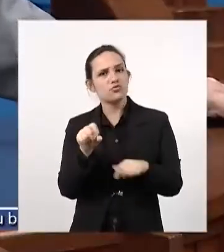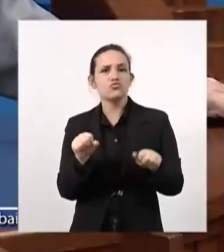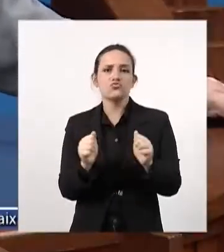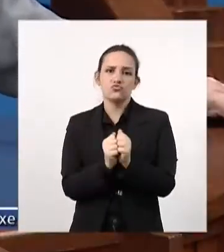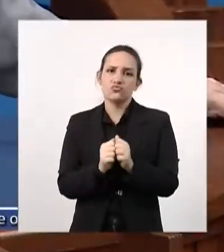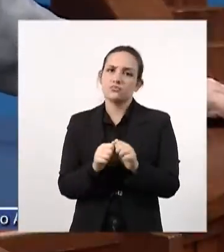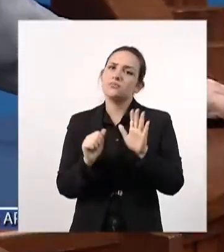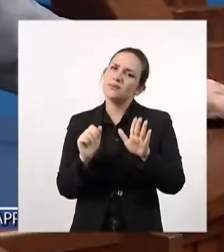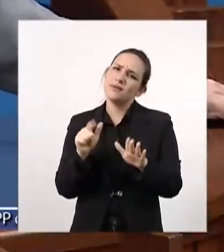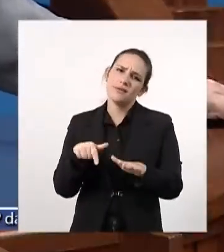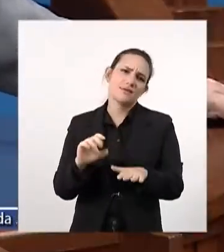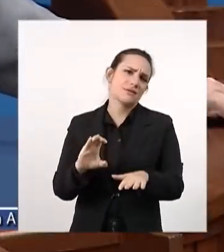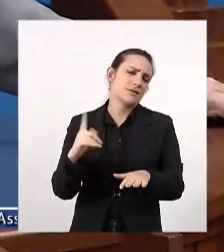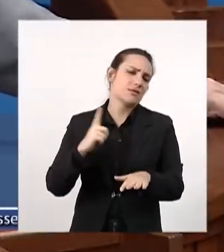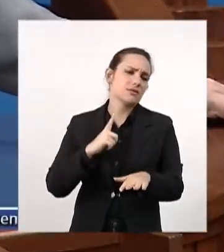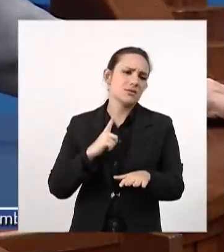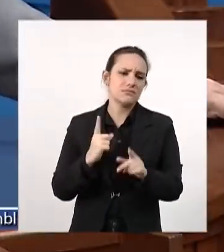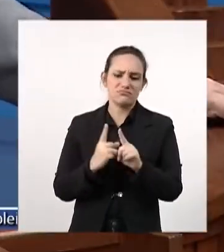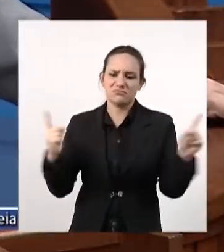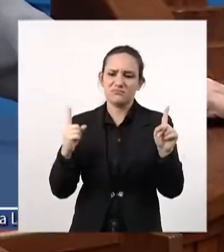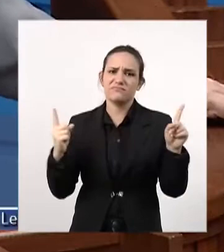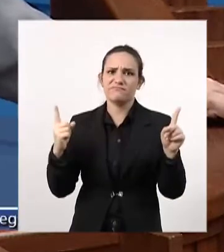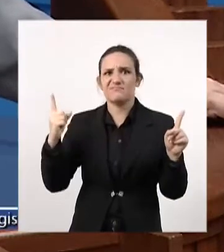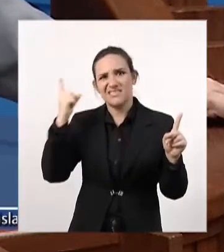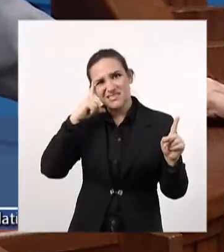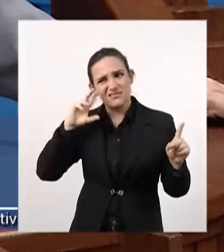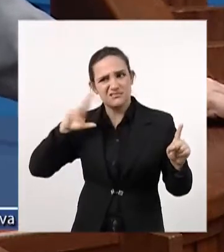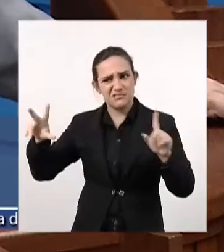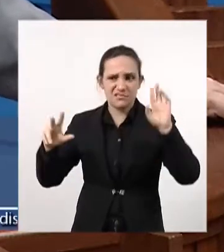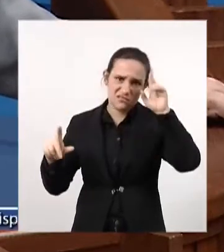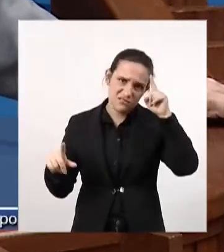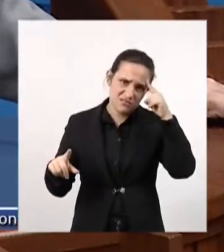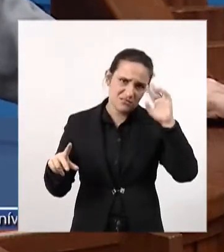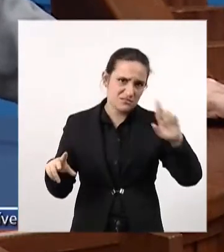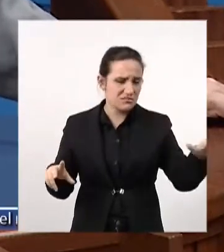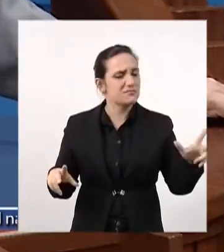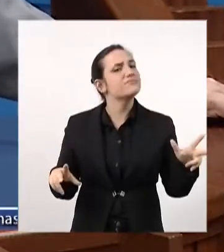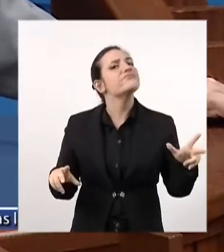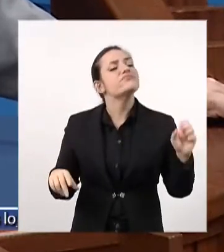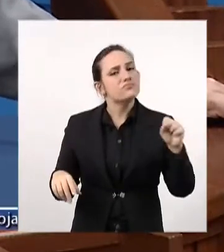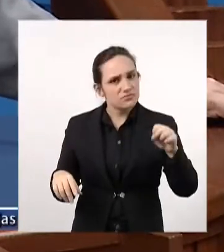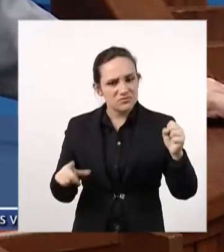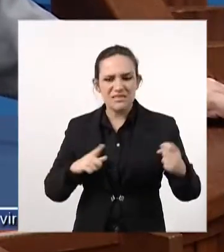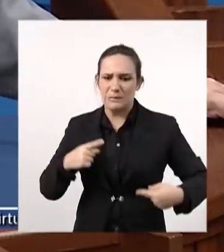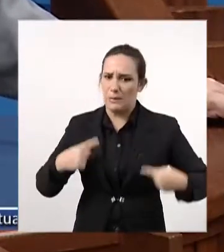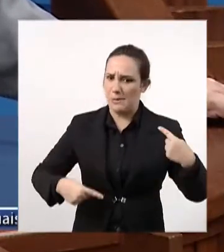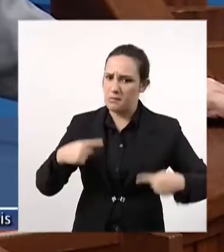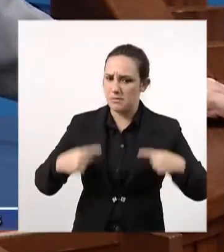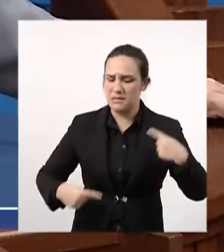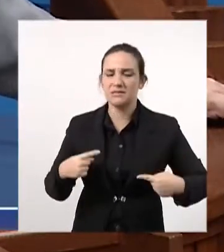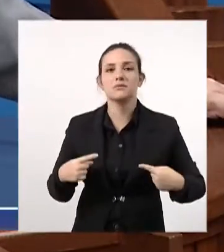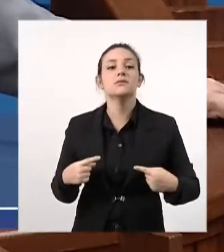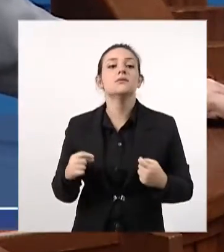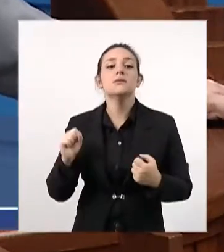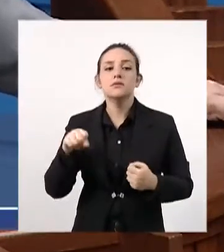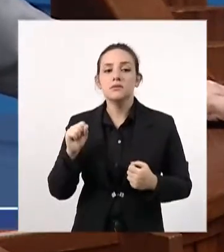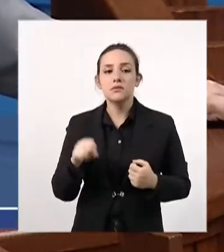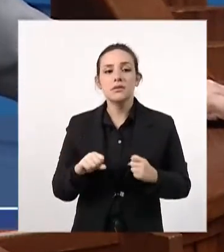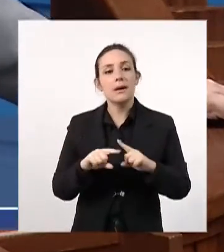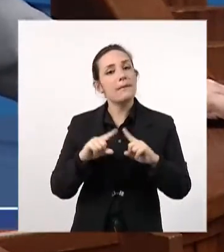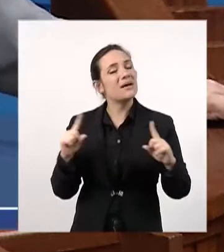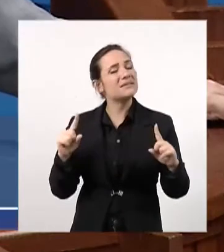teremos dissonâncias, que nós teremos discordâncias, que nós teremos debate. Mas o